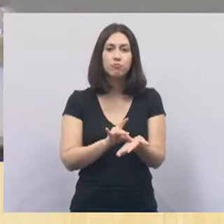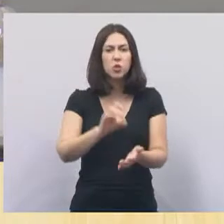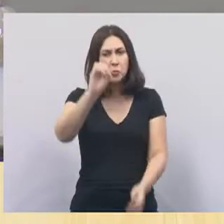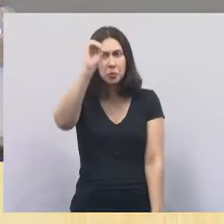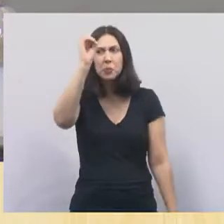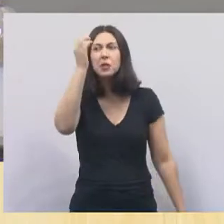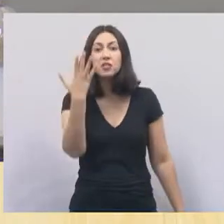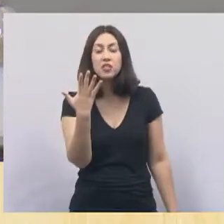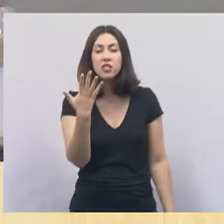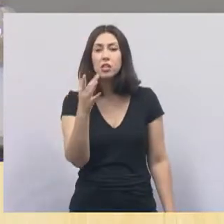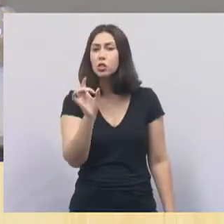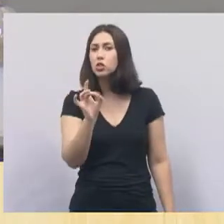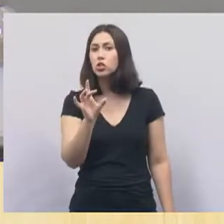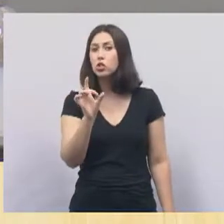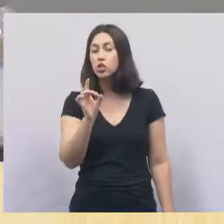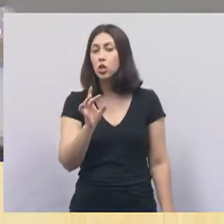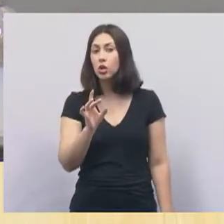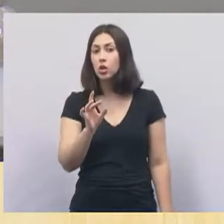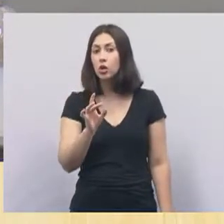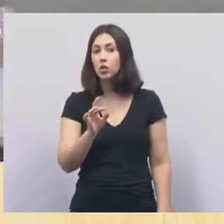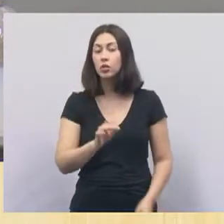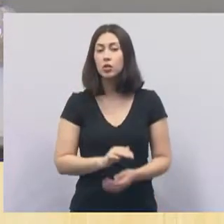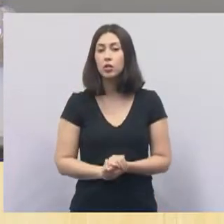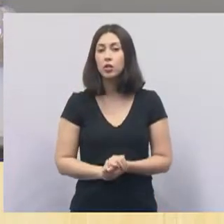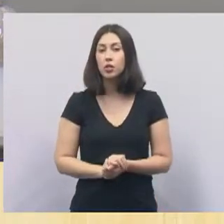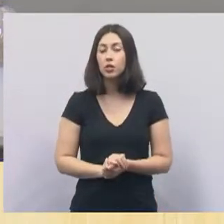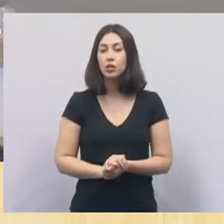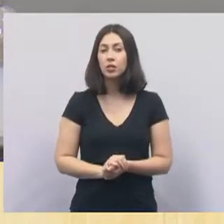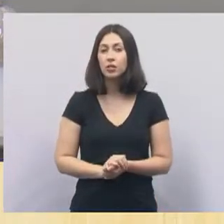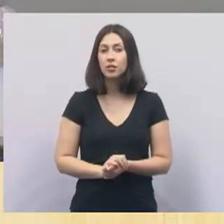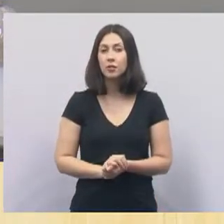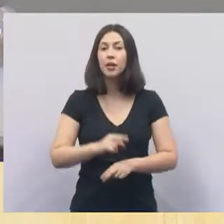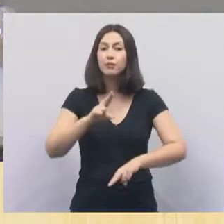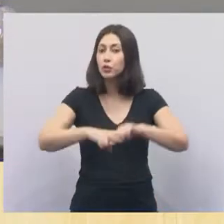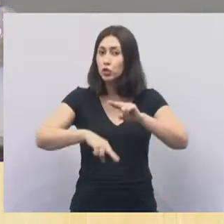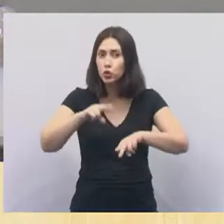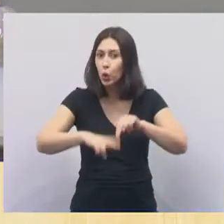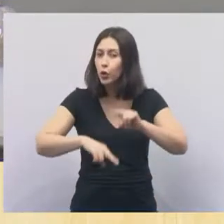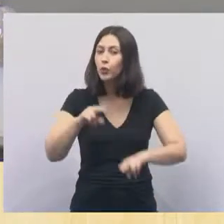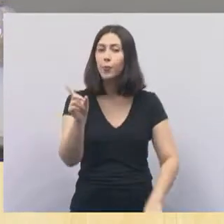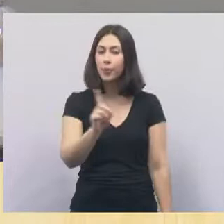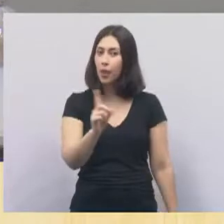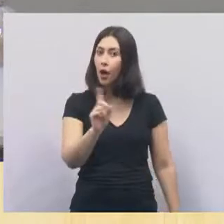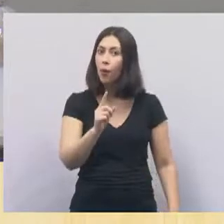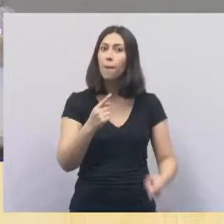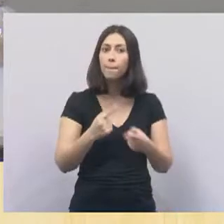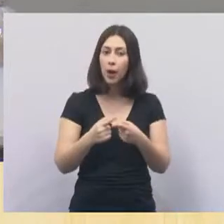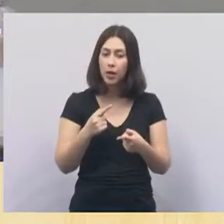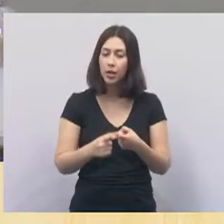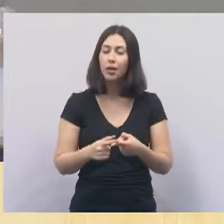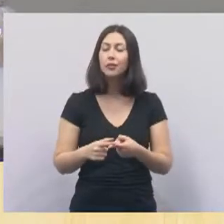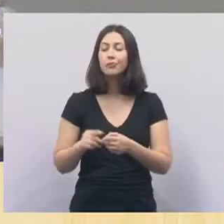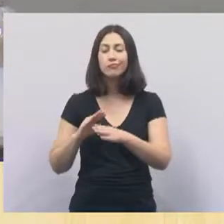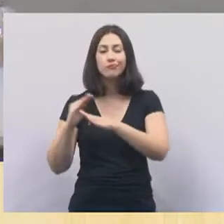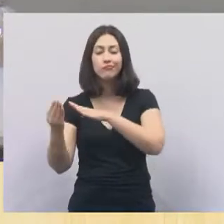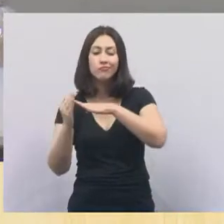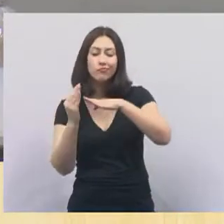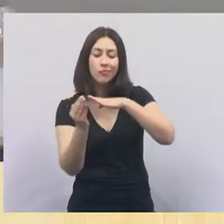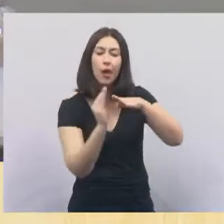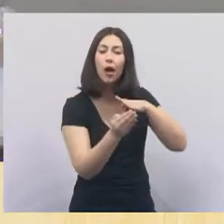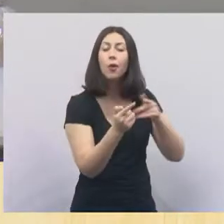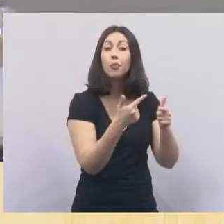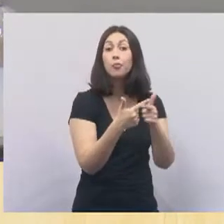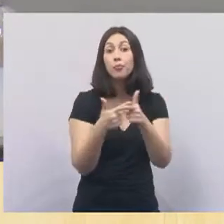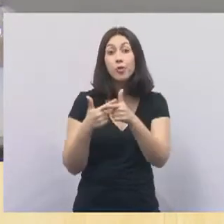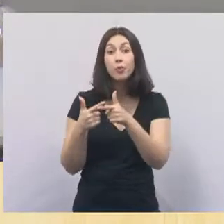atendido não só no mês de junho porque nós temos tido problema em vários bairros da cidade aonde as